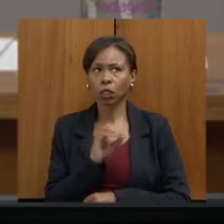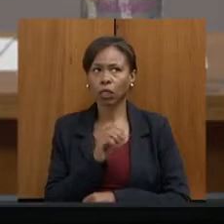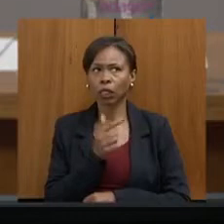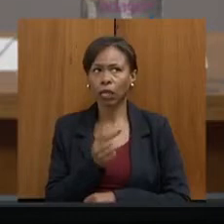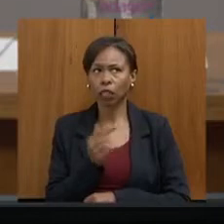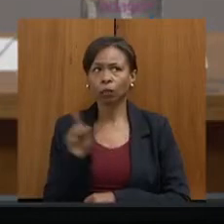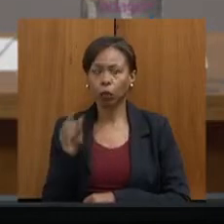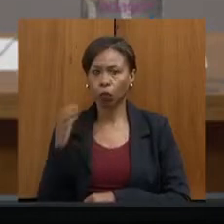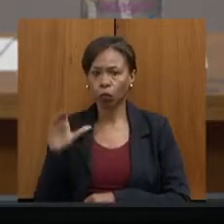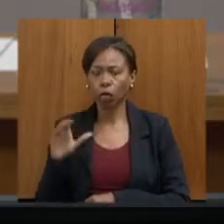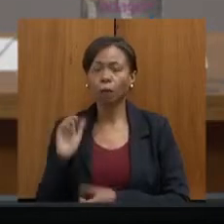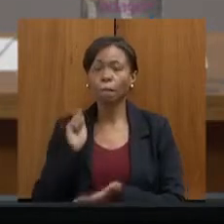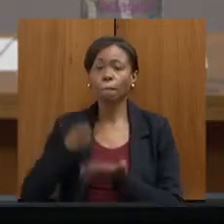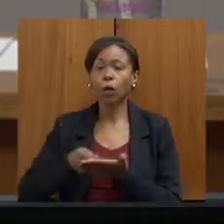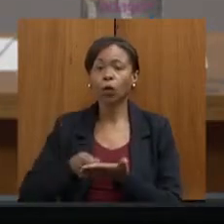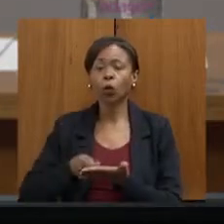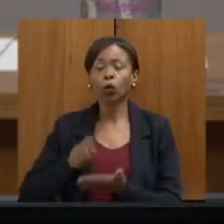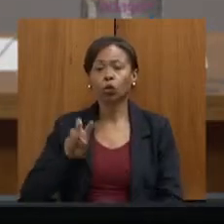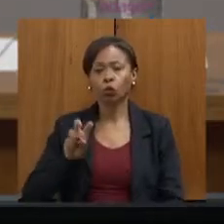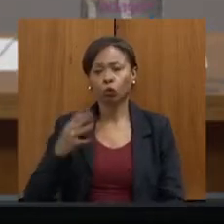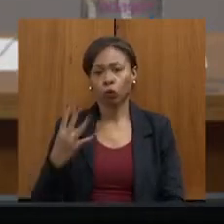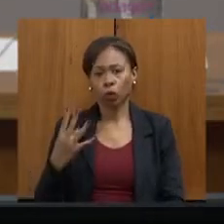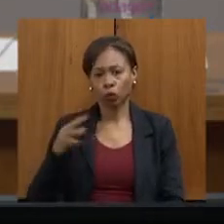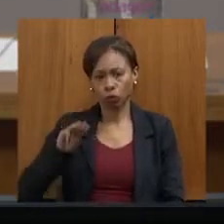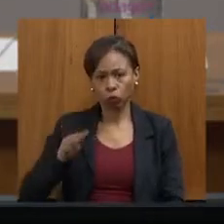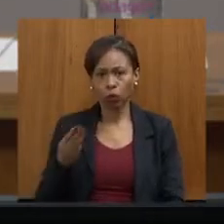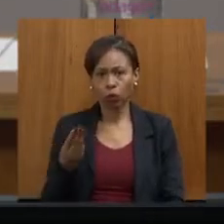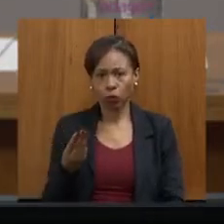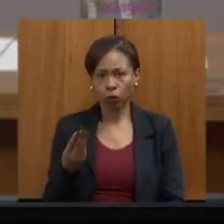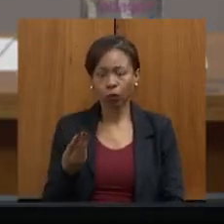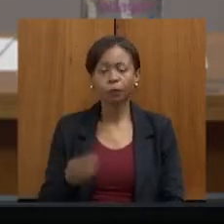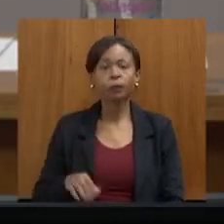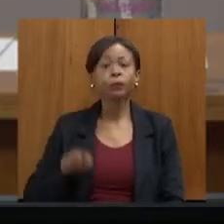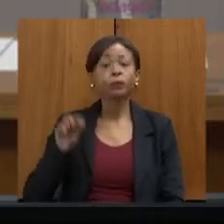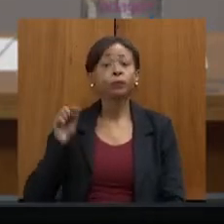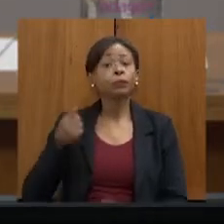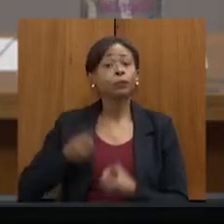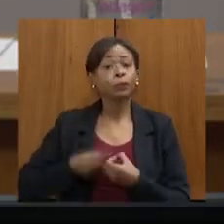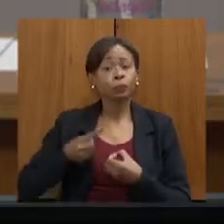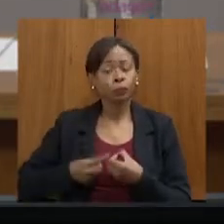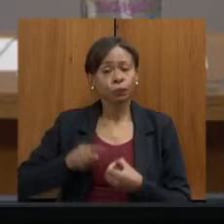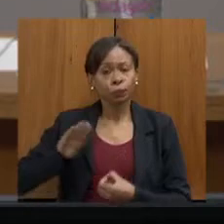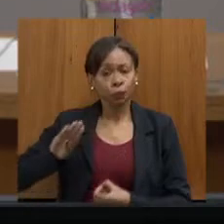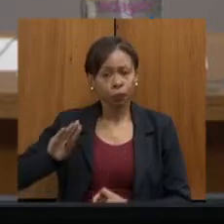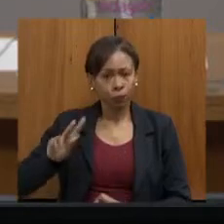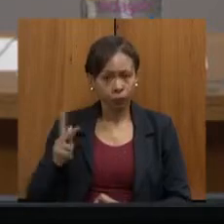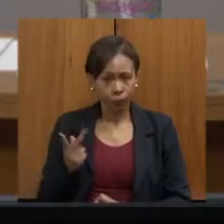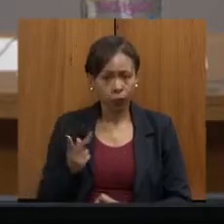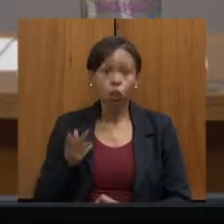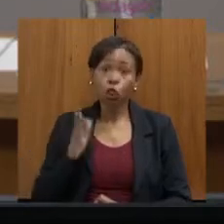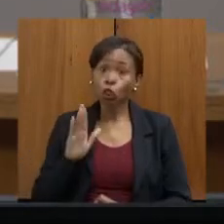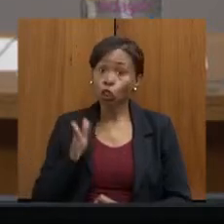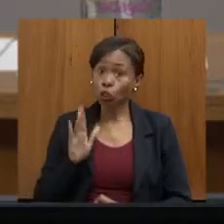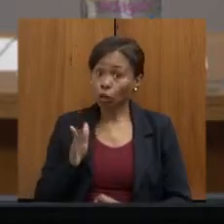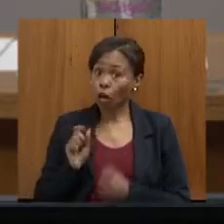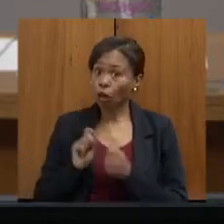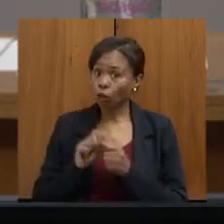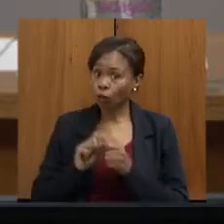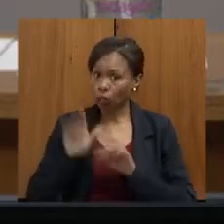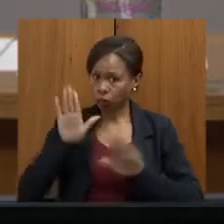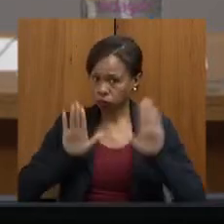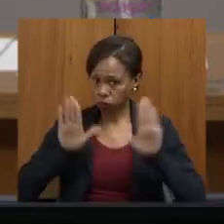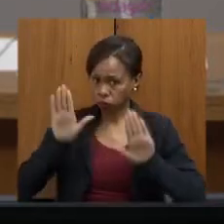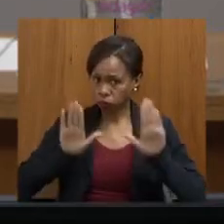Contagem 54 milhões BH Já lançou a licitação para